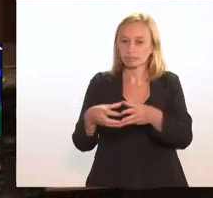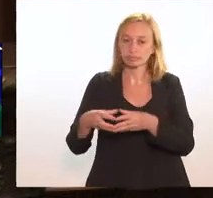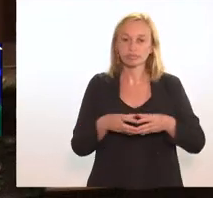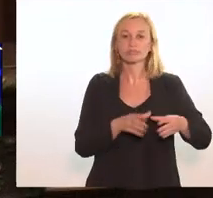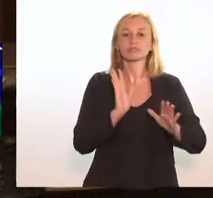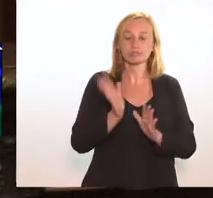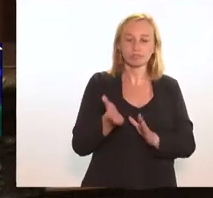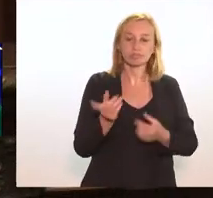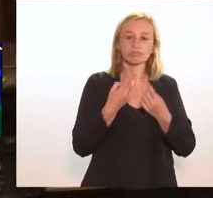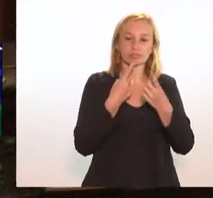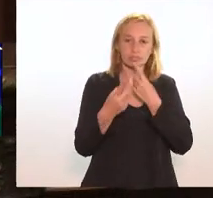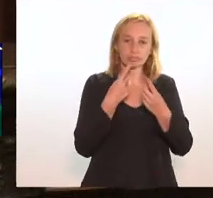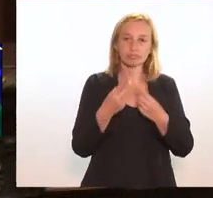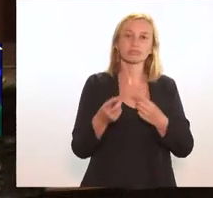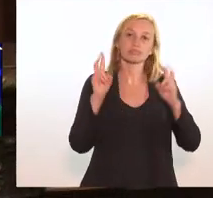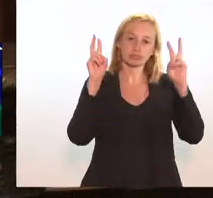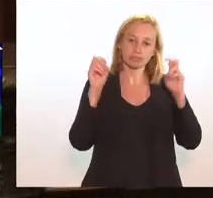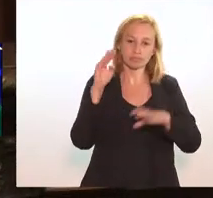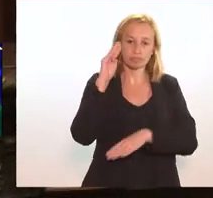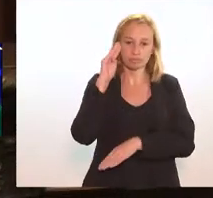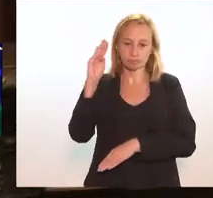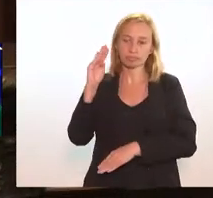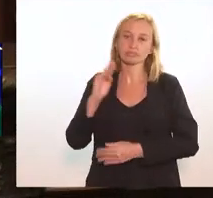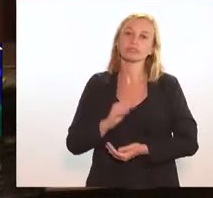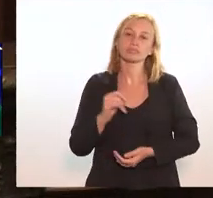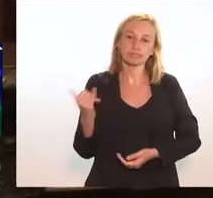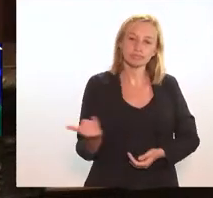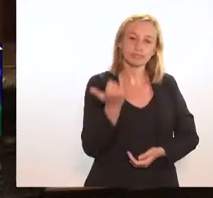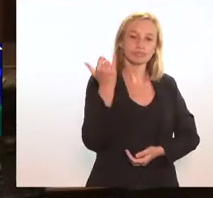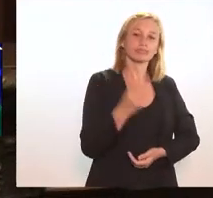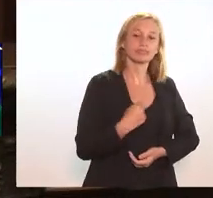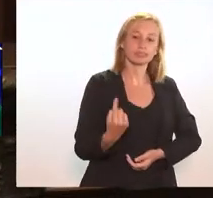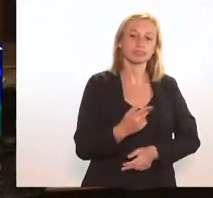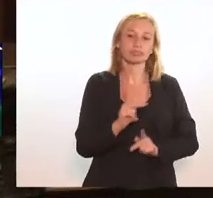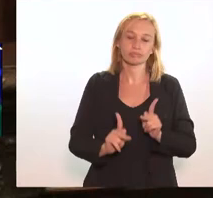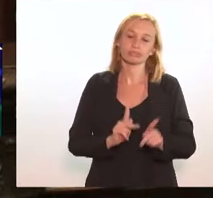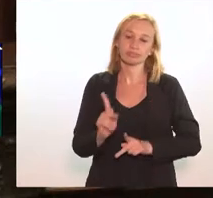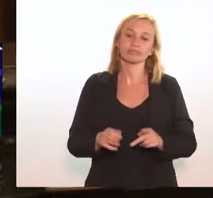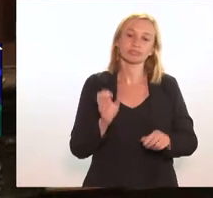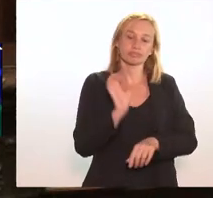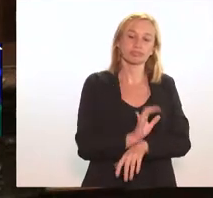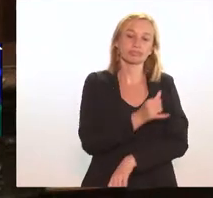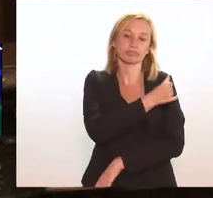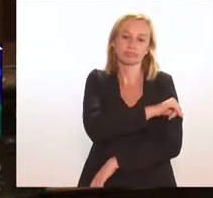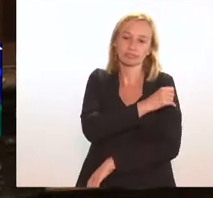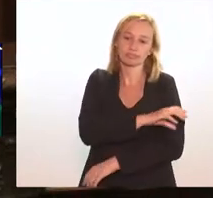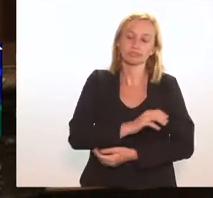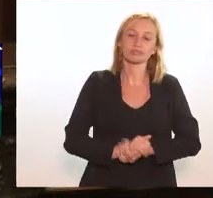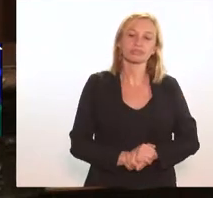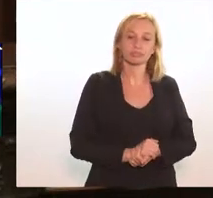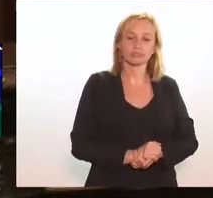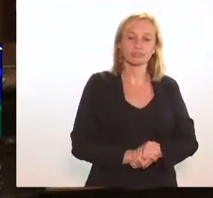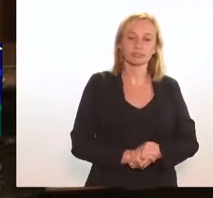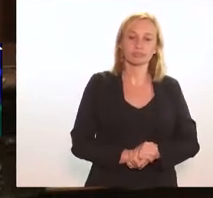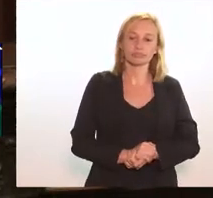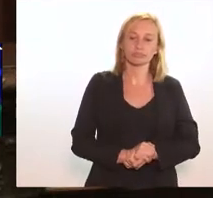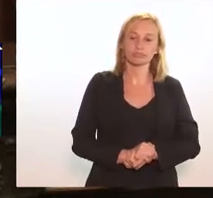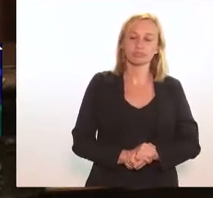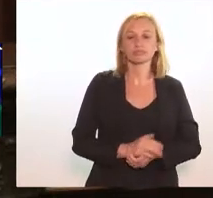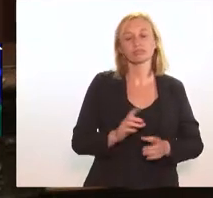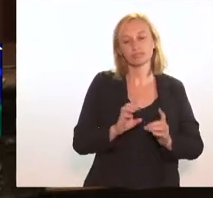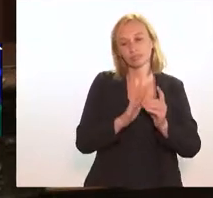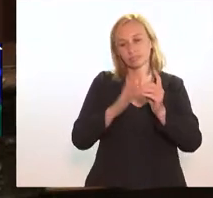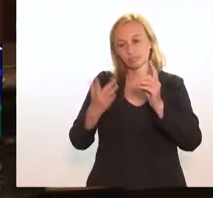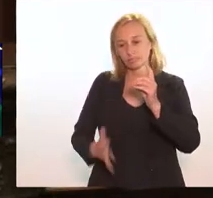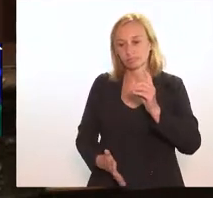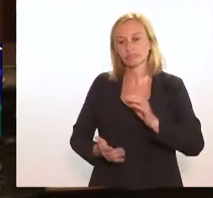já estão debatendo temas fundamentais e importantes para a nossa população do estado do Rio de Janeiro. E fica aqui a minha homenagem